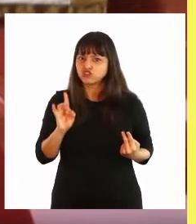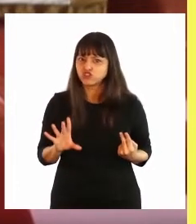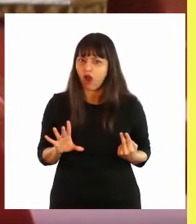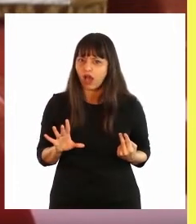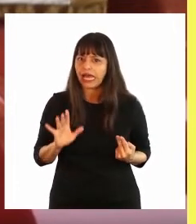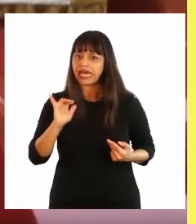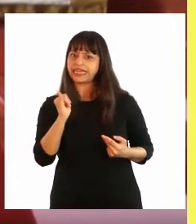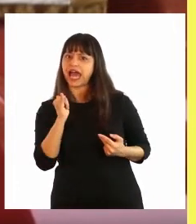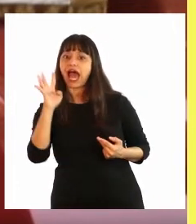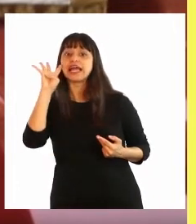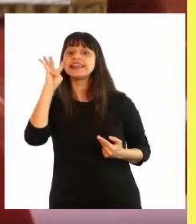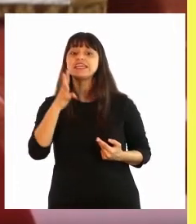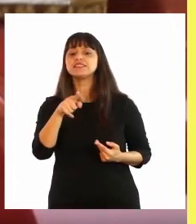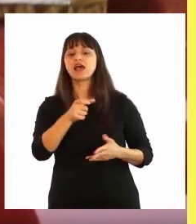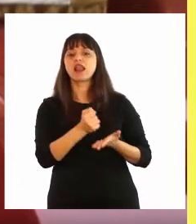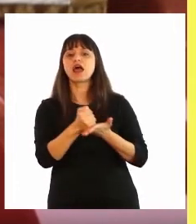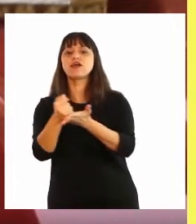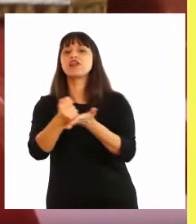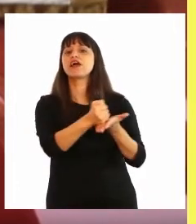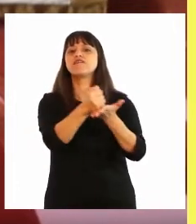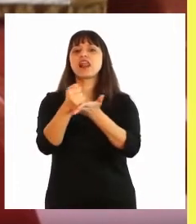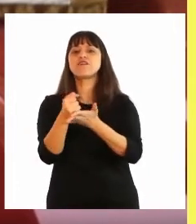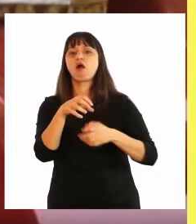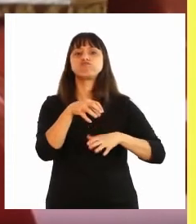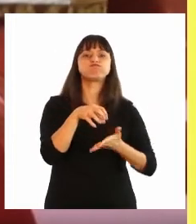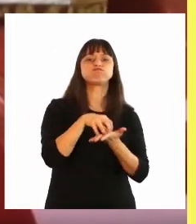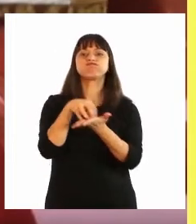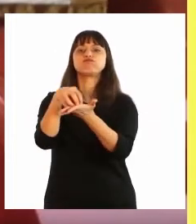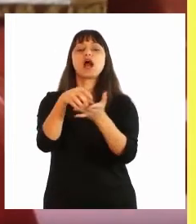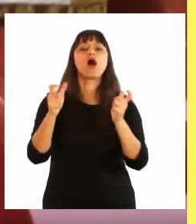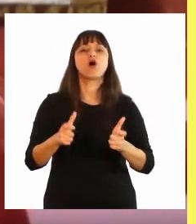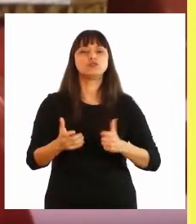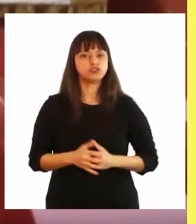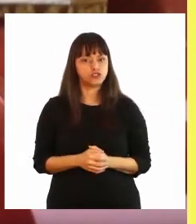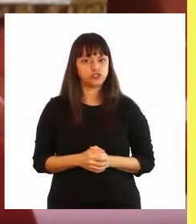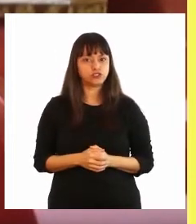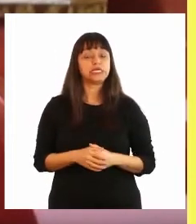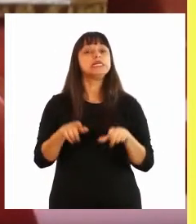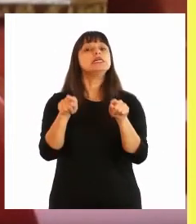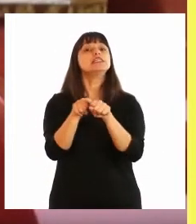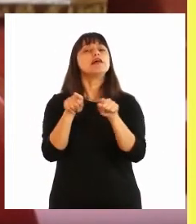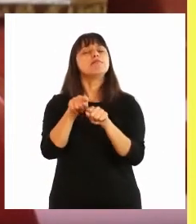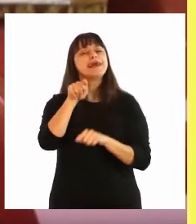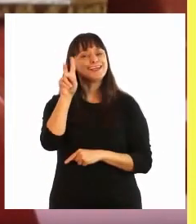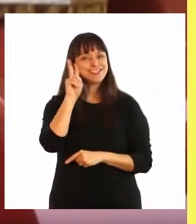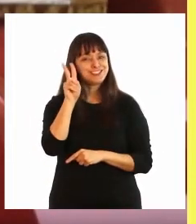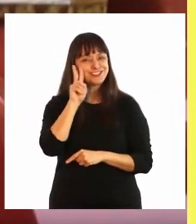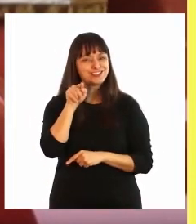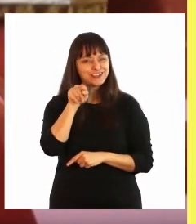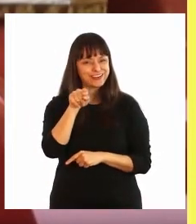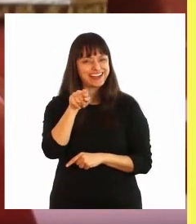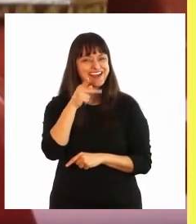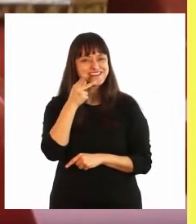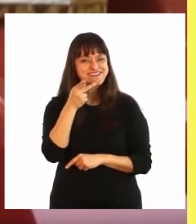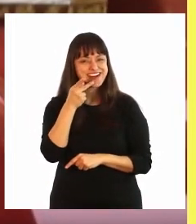narrar ou decidir para onde ele vai, para onde ele não vai. E toda essa história do guardião eu acho interessante, assim.